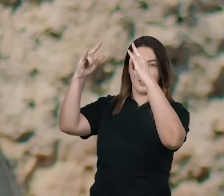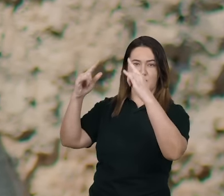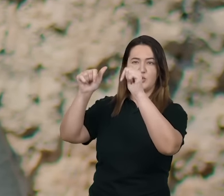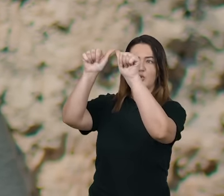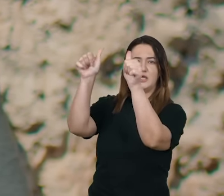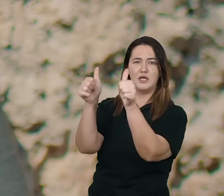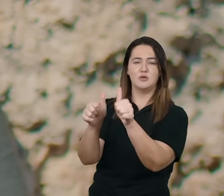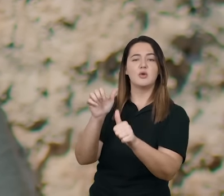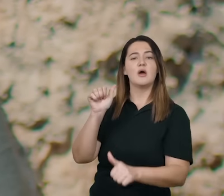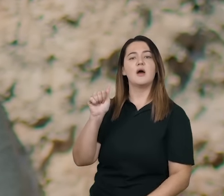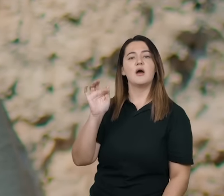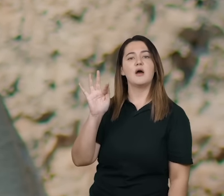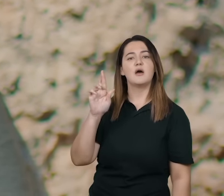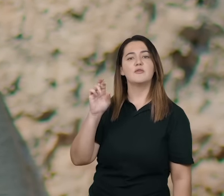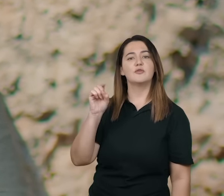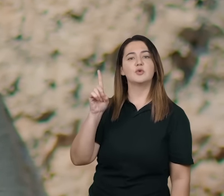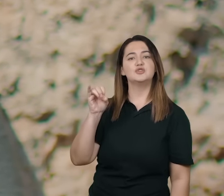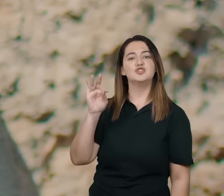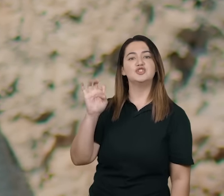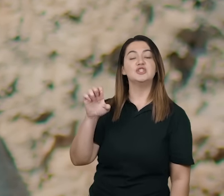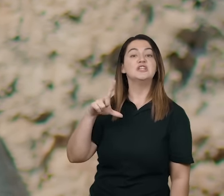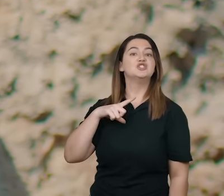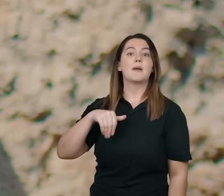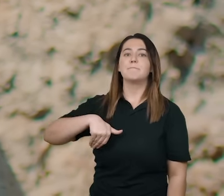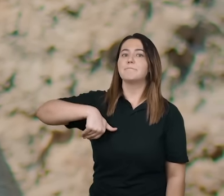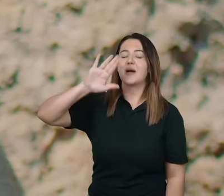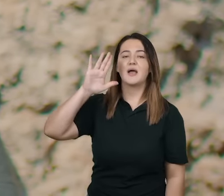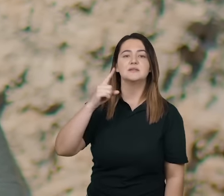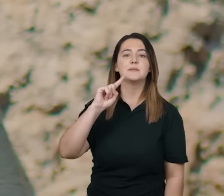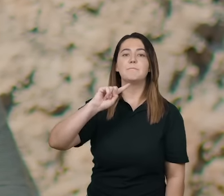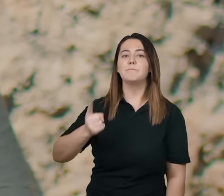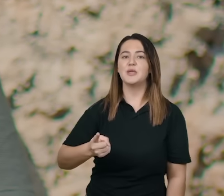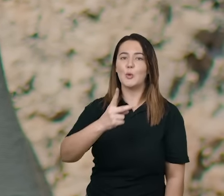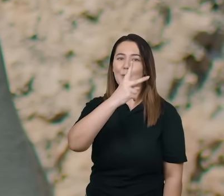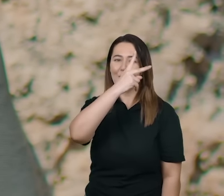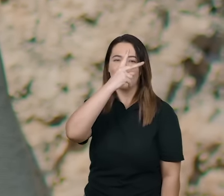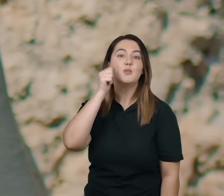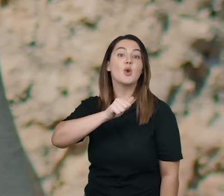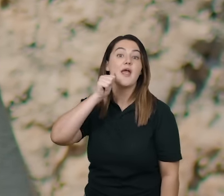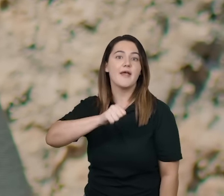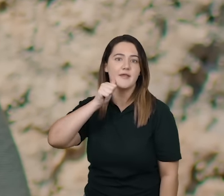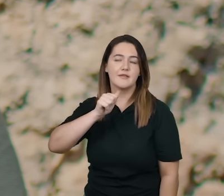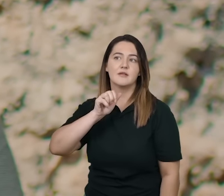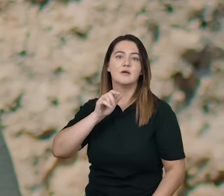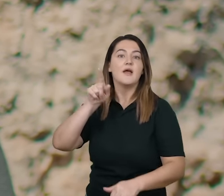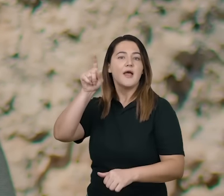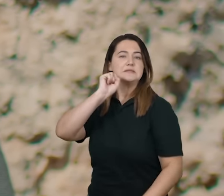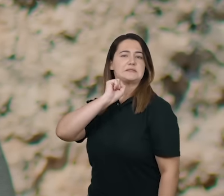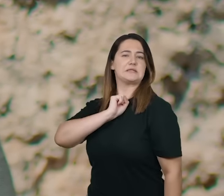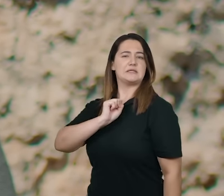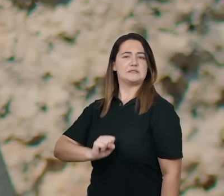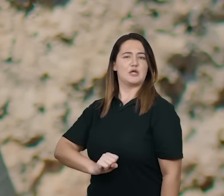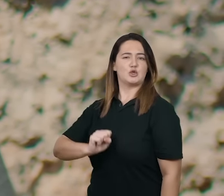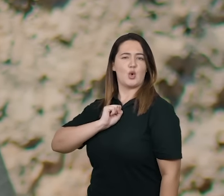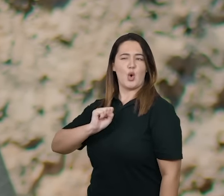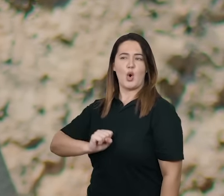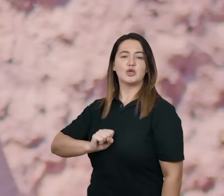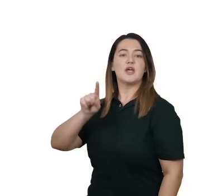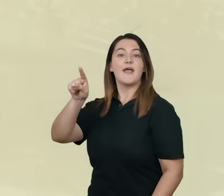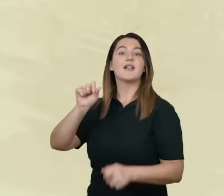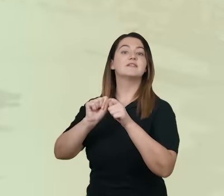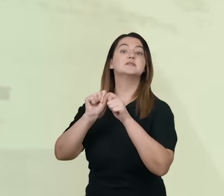Afrodite, havia quase 1000 sacerdotisas que se prostituíam como parte